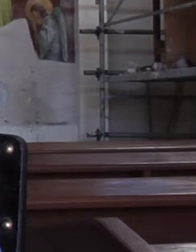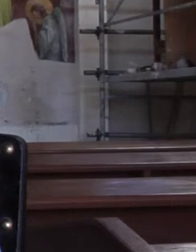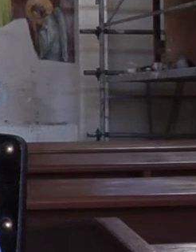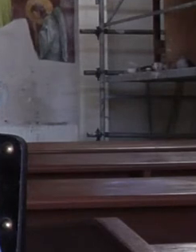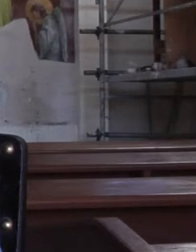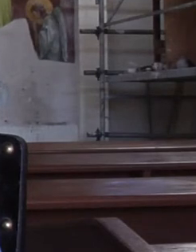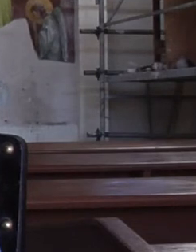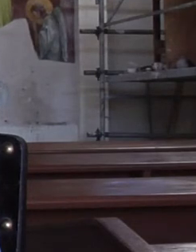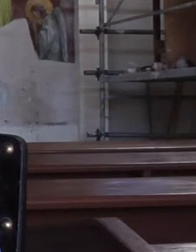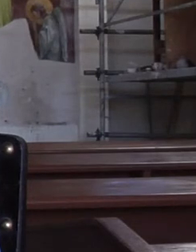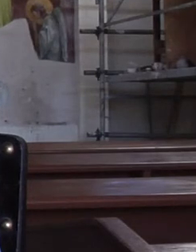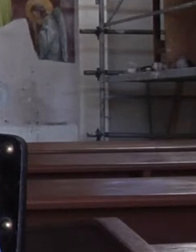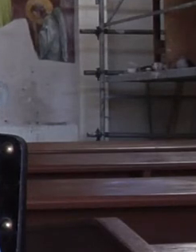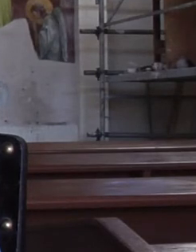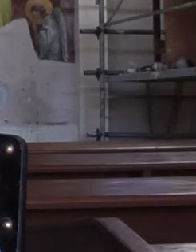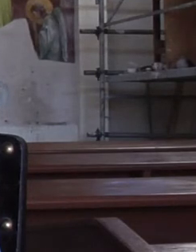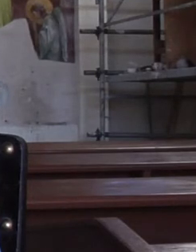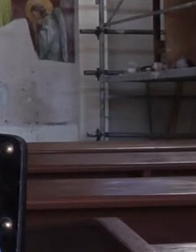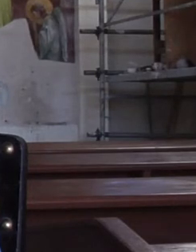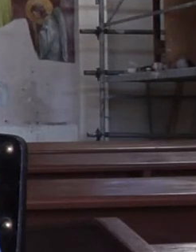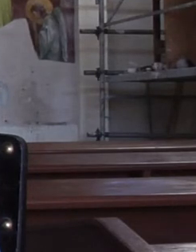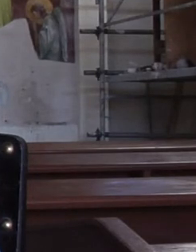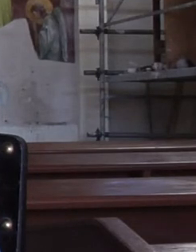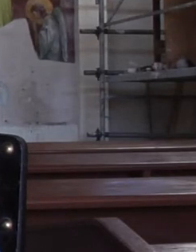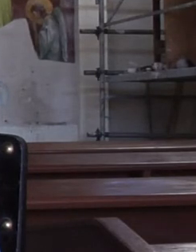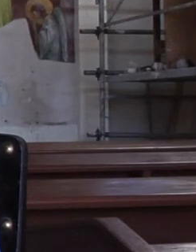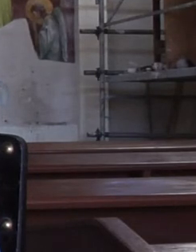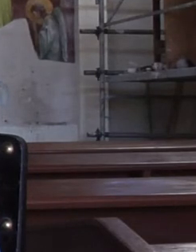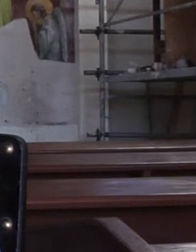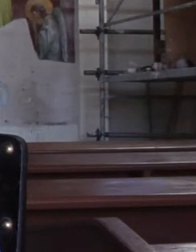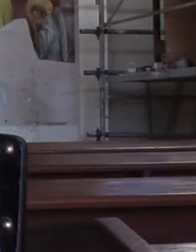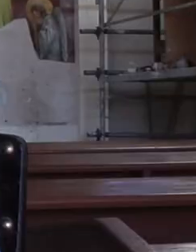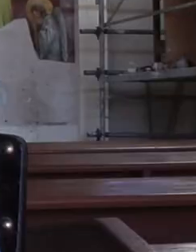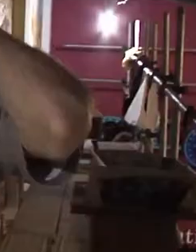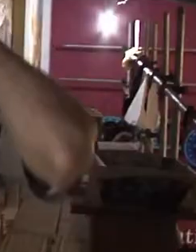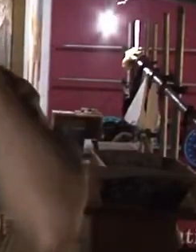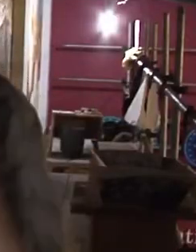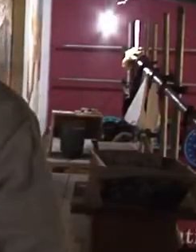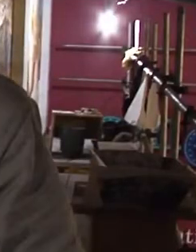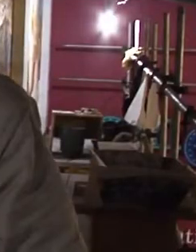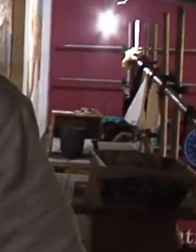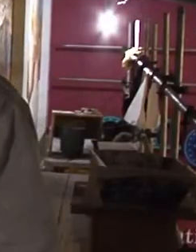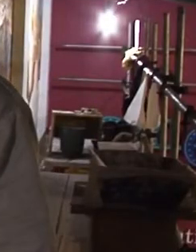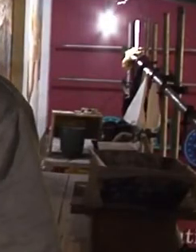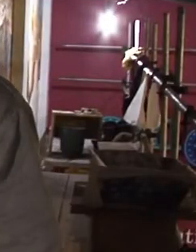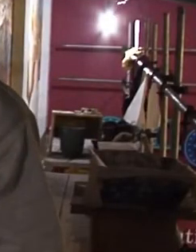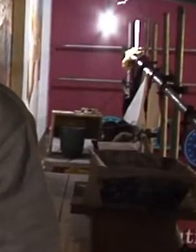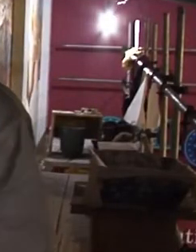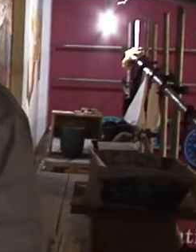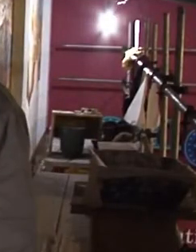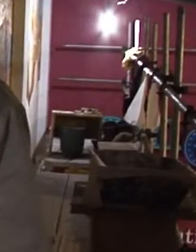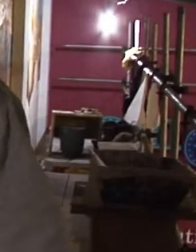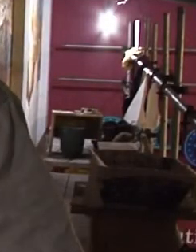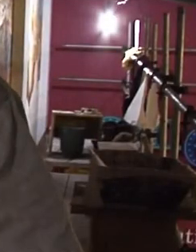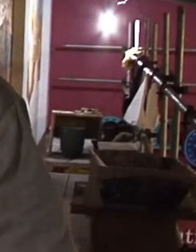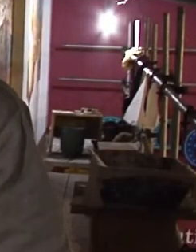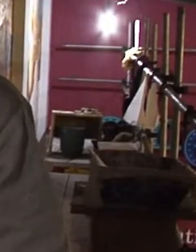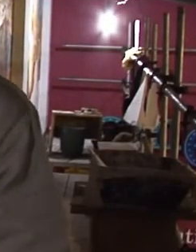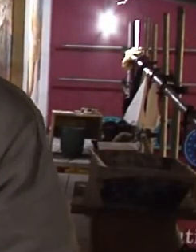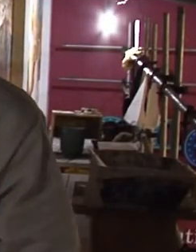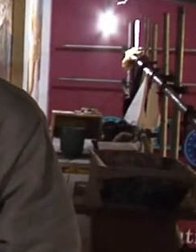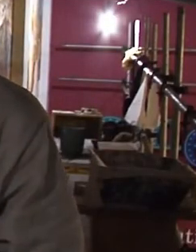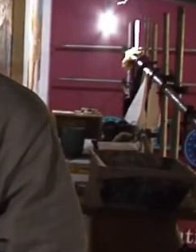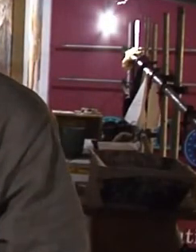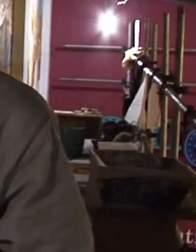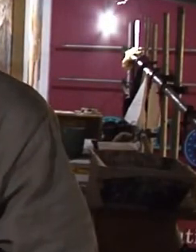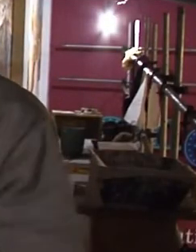muita sensibilidade no momento da execução. Você não sabe exatamente até secar, até passar uma semana, você não